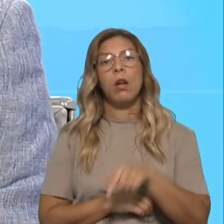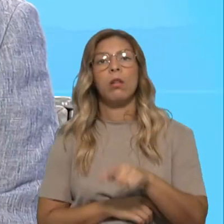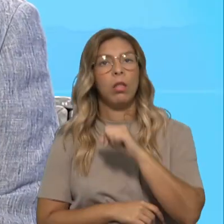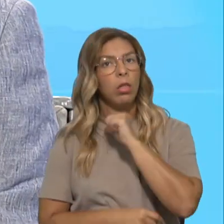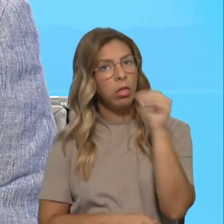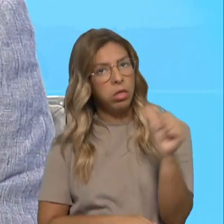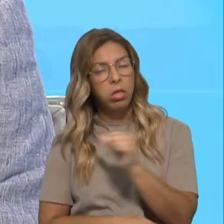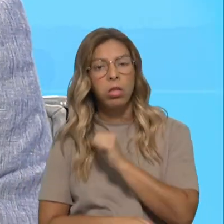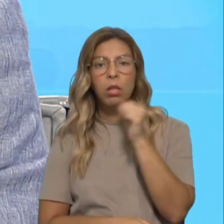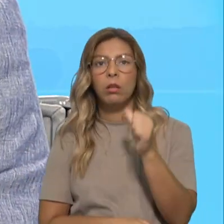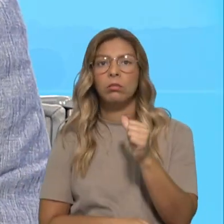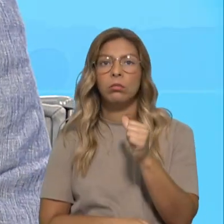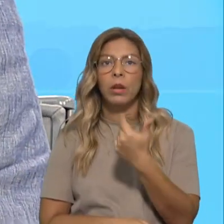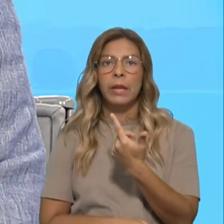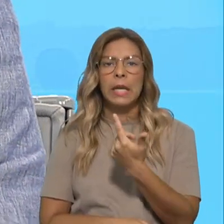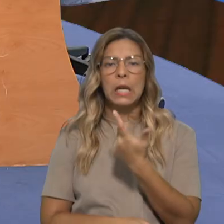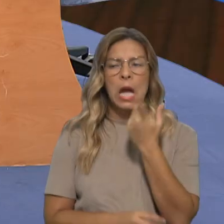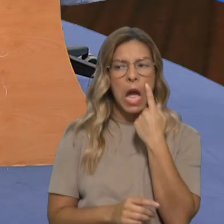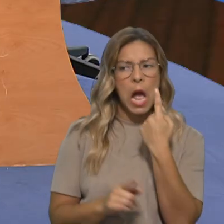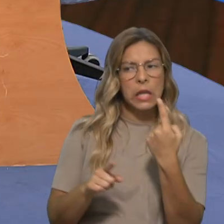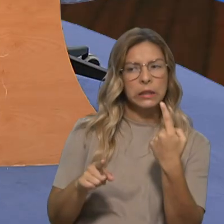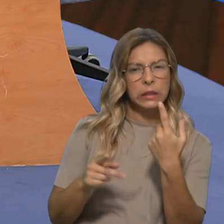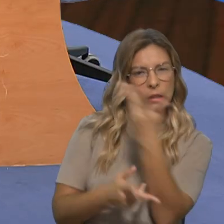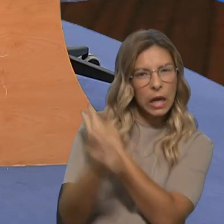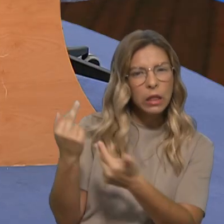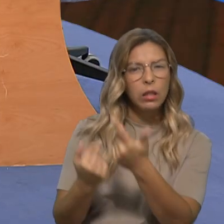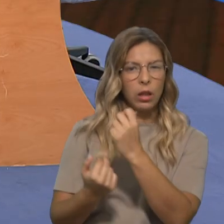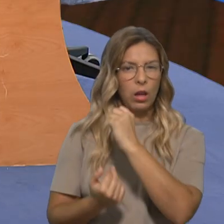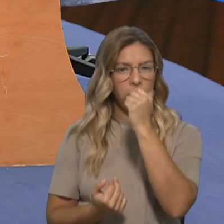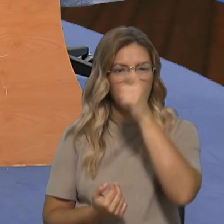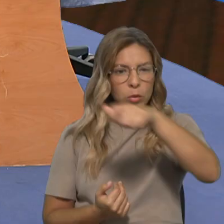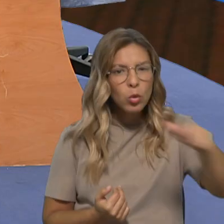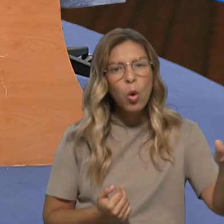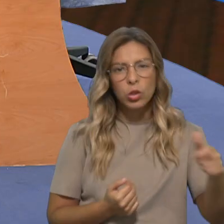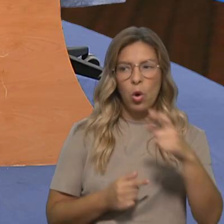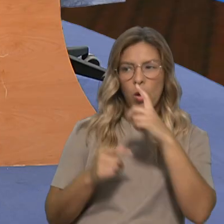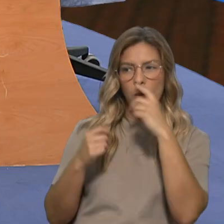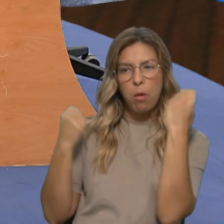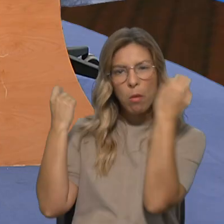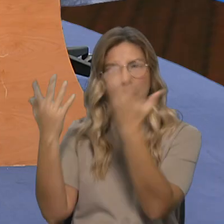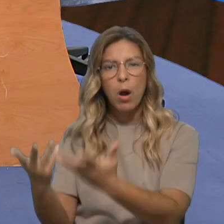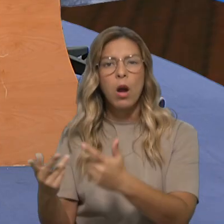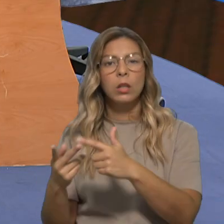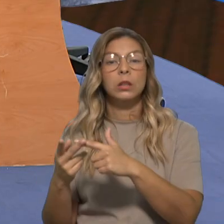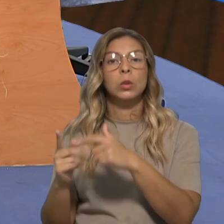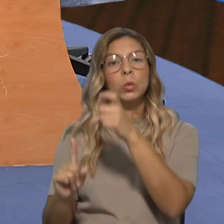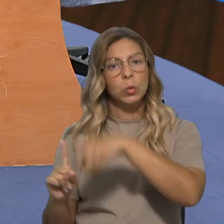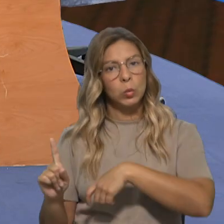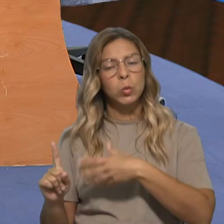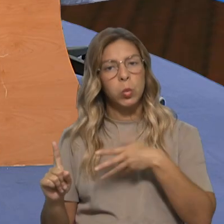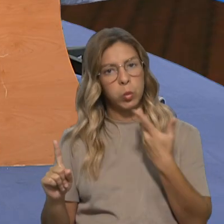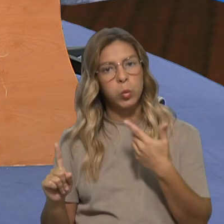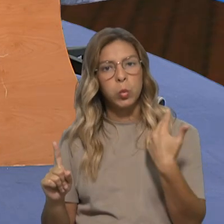está debaixo de fogo, de escrutínio, às vezes de calúnias, de insultos. E, portanto, é uma tarefa